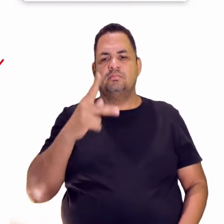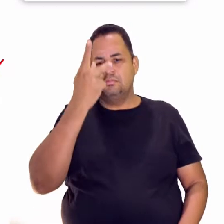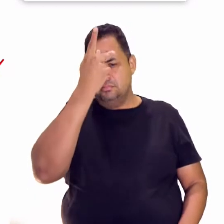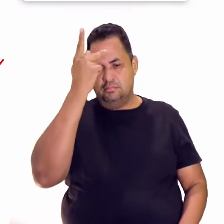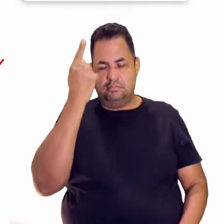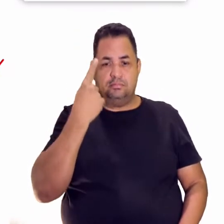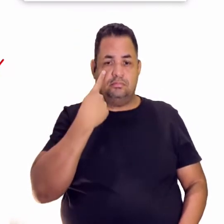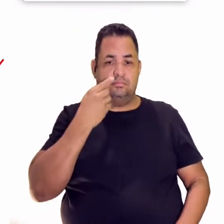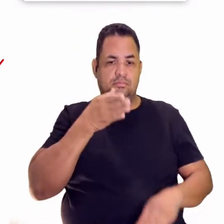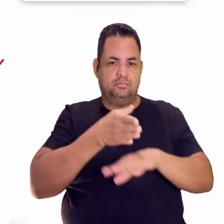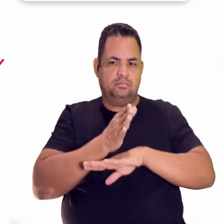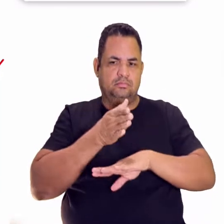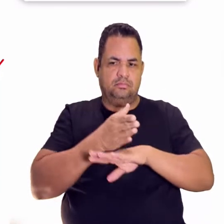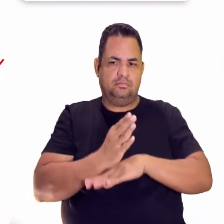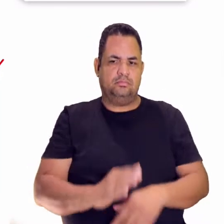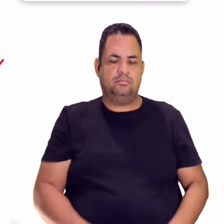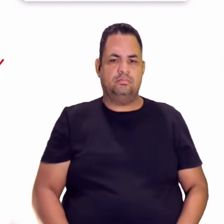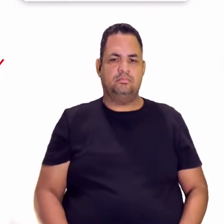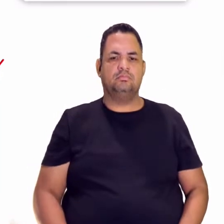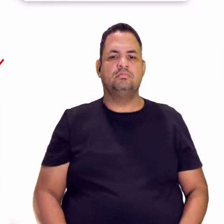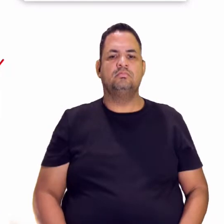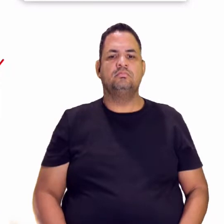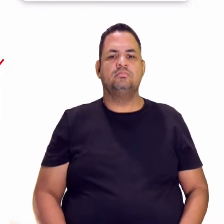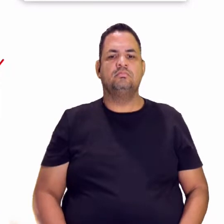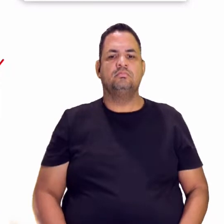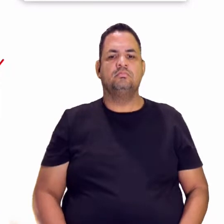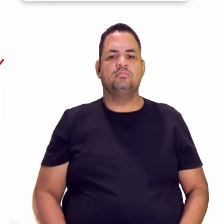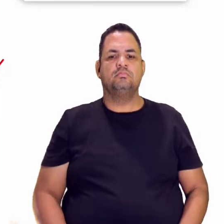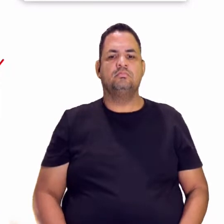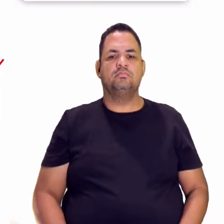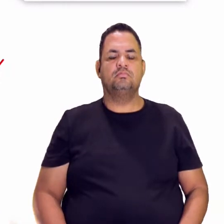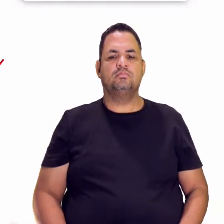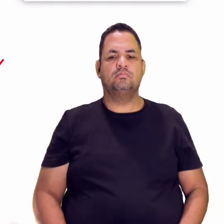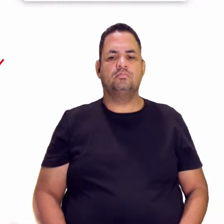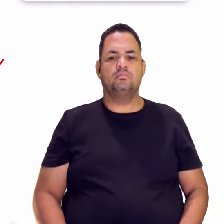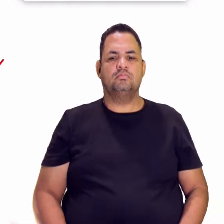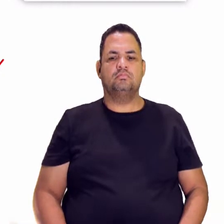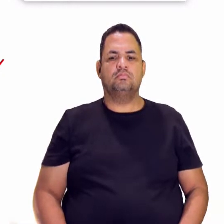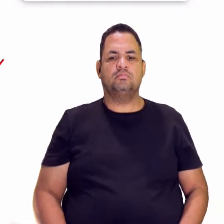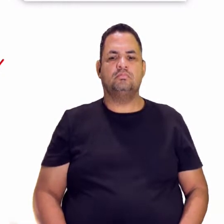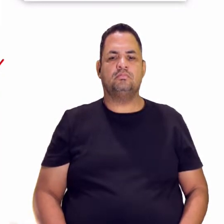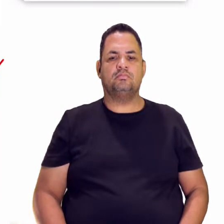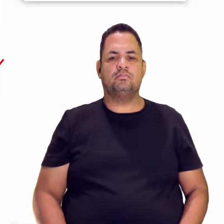pessoas possam acessar. As obras interativas são aquelas que